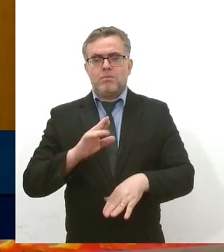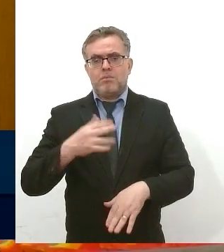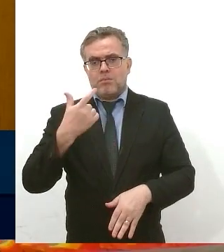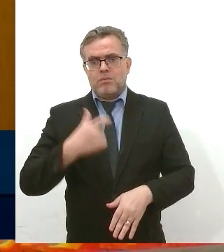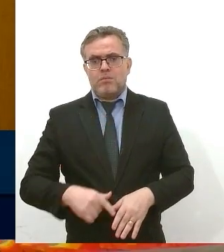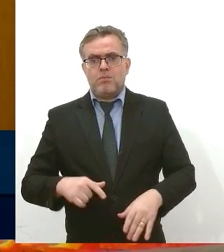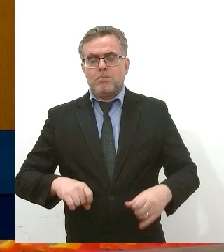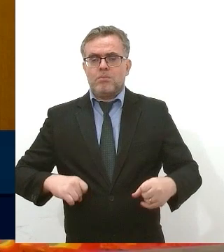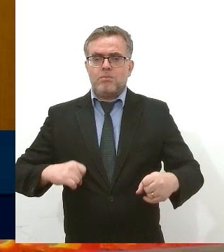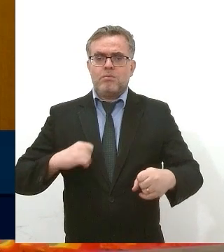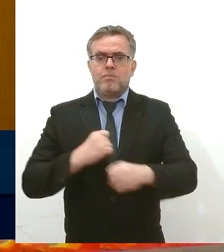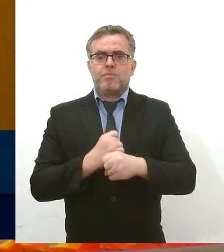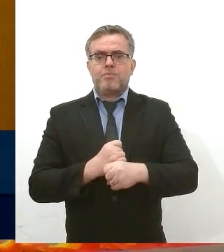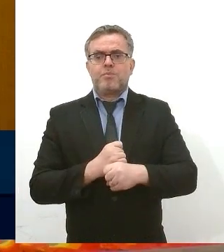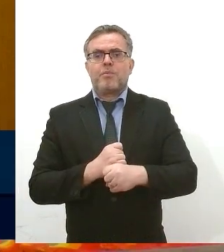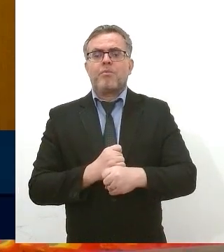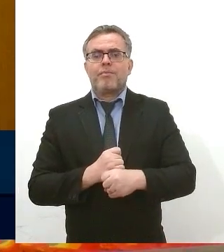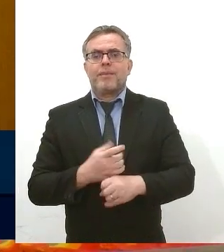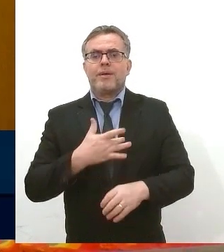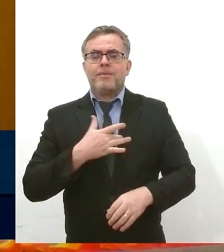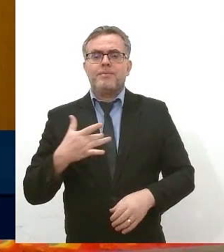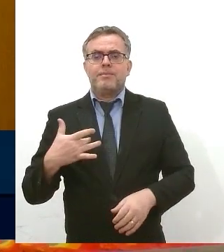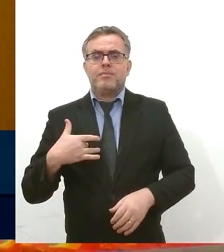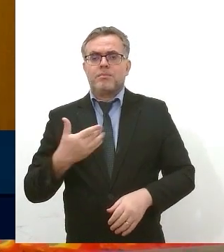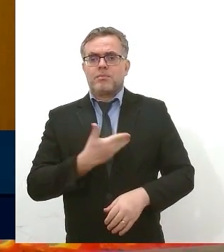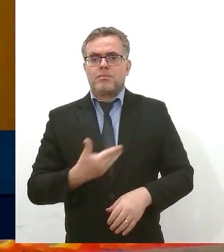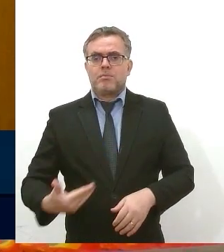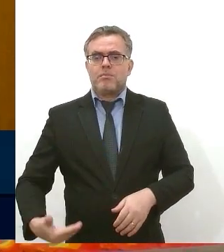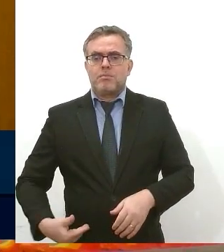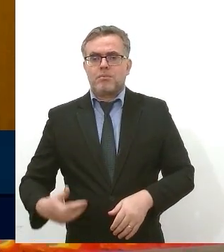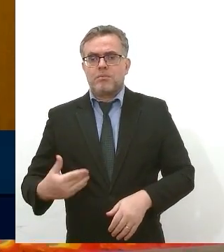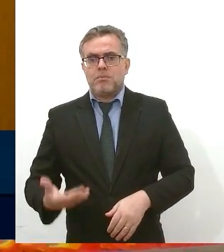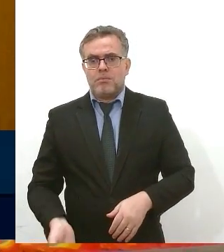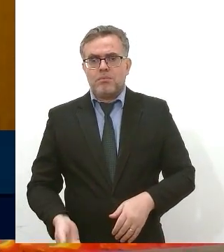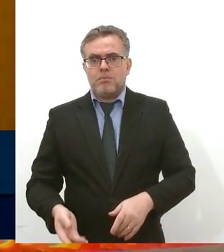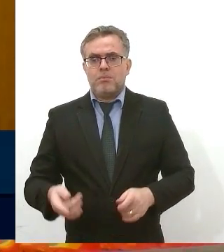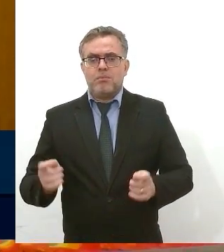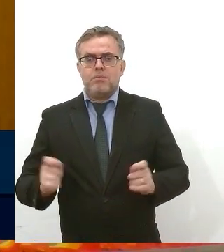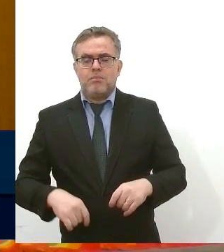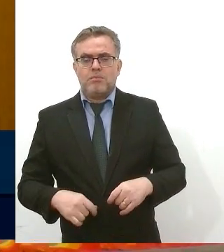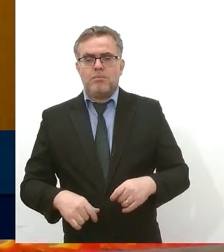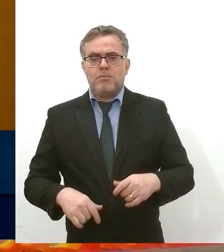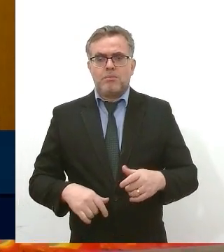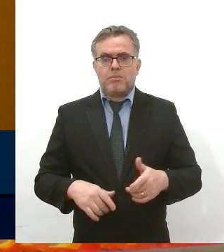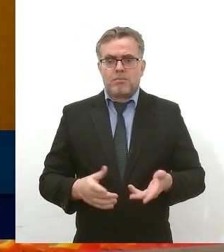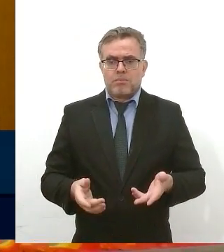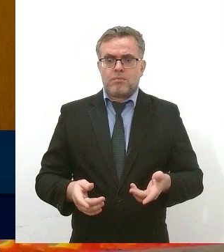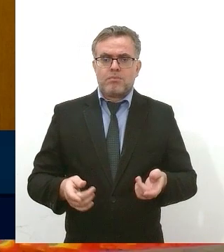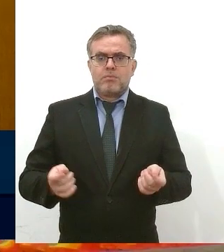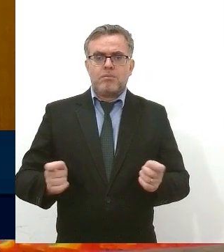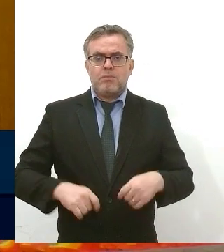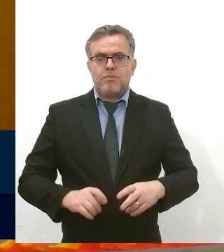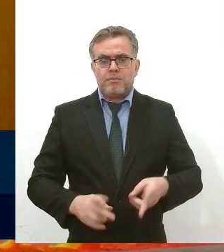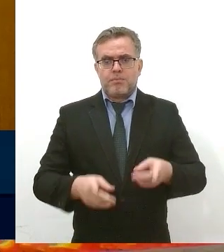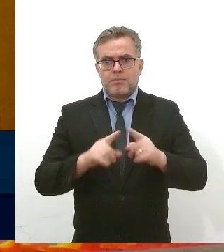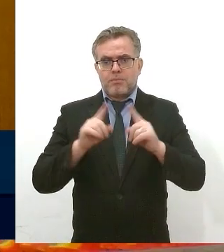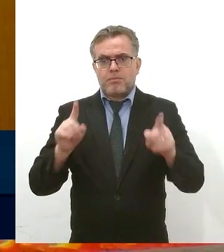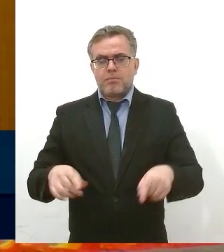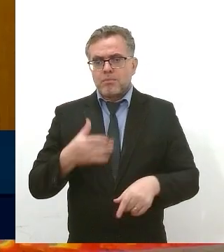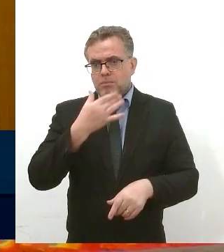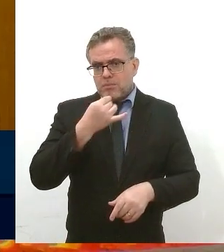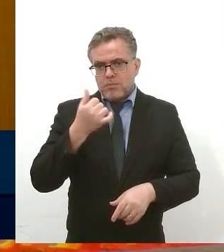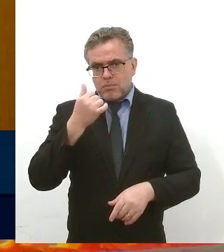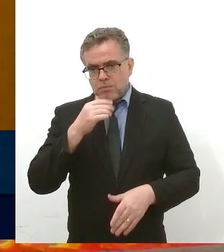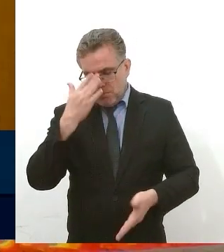saúde pública de qualidade e pela valorização da servidora e do servidor, acredito que a saúde